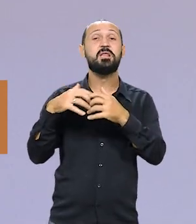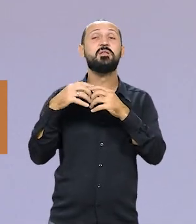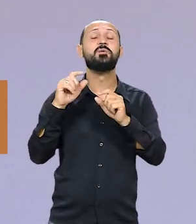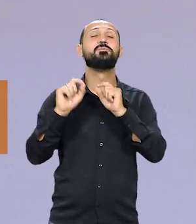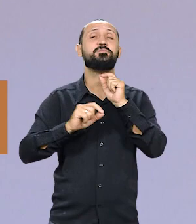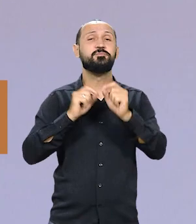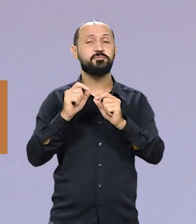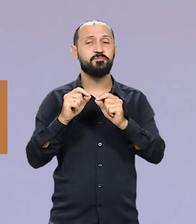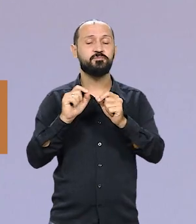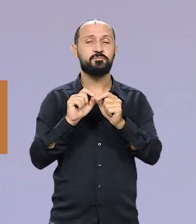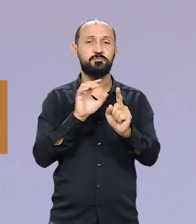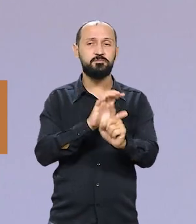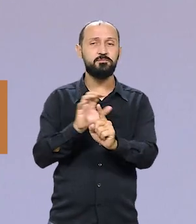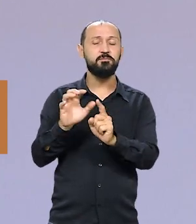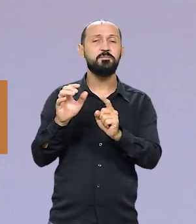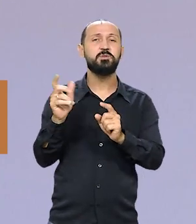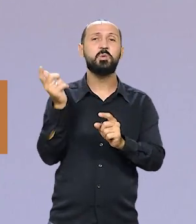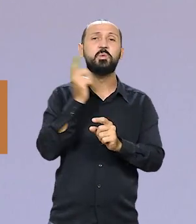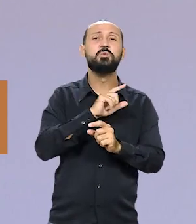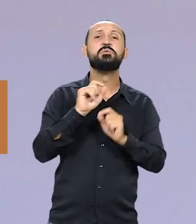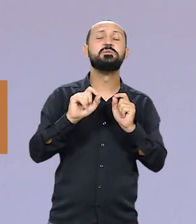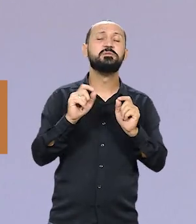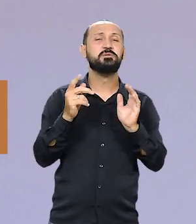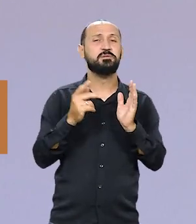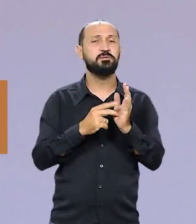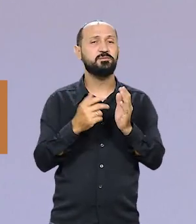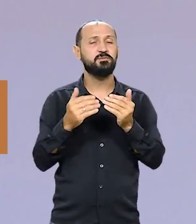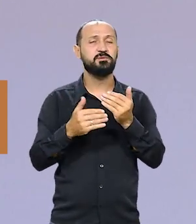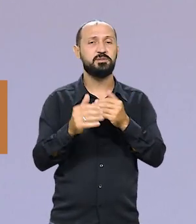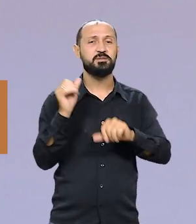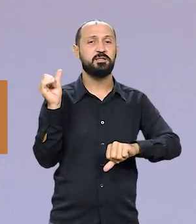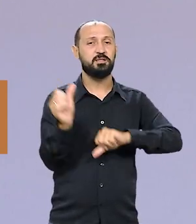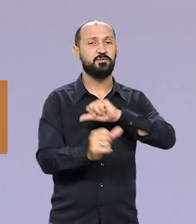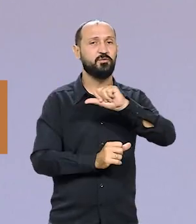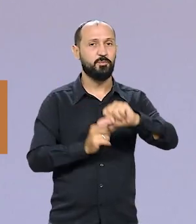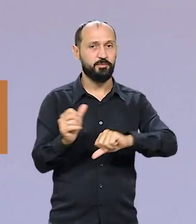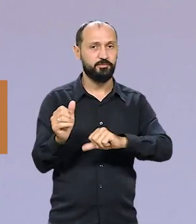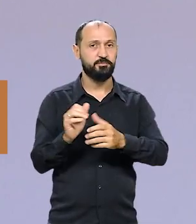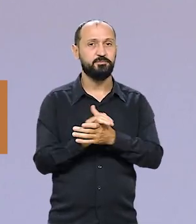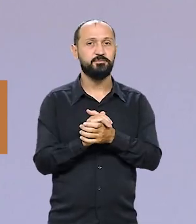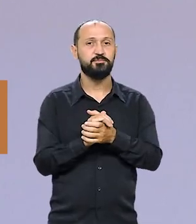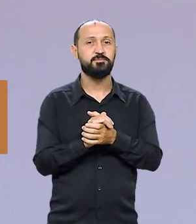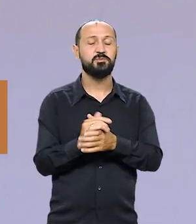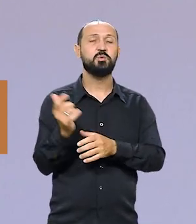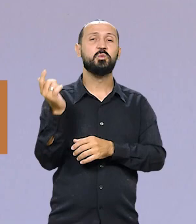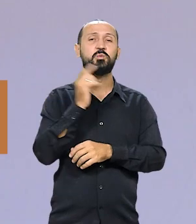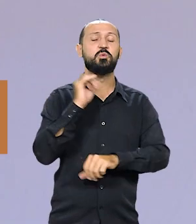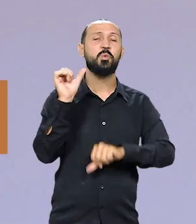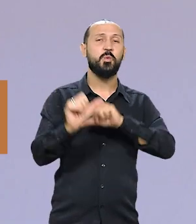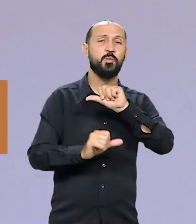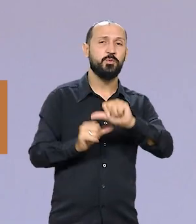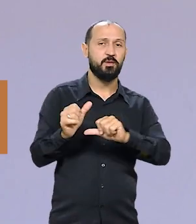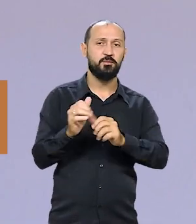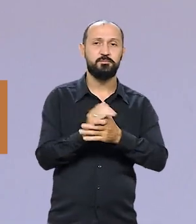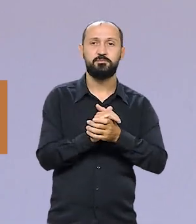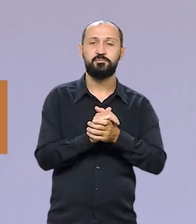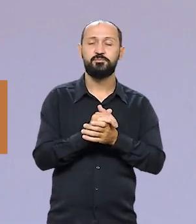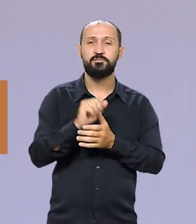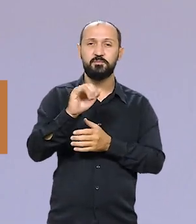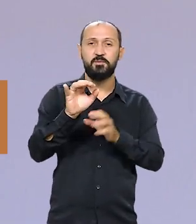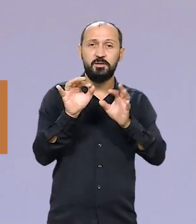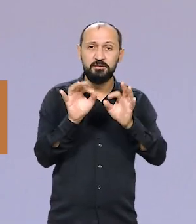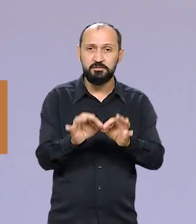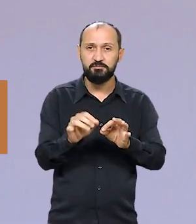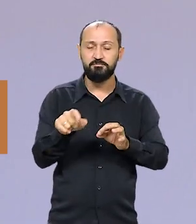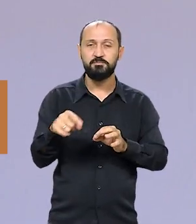ver, exatamente, para a gente poder justamente fazer a transformação, para a gente poder mudar e saber exatamente